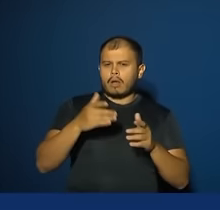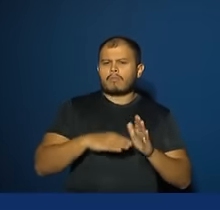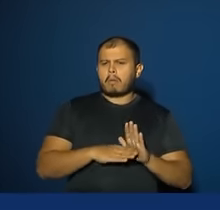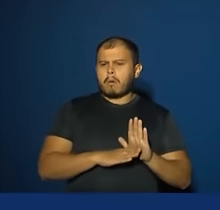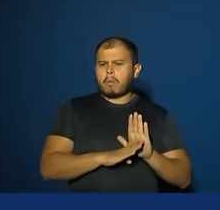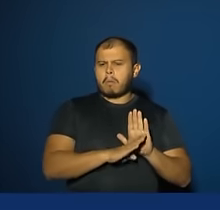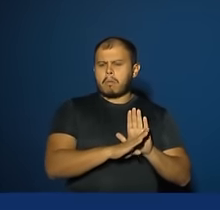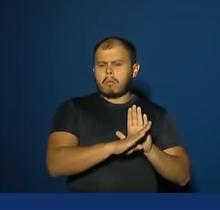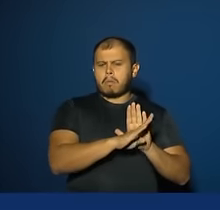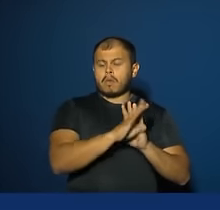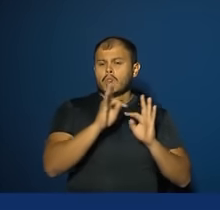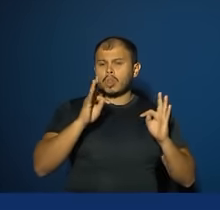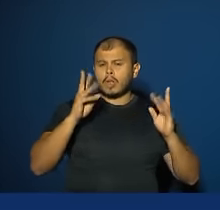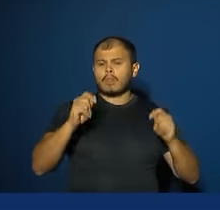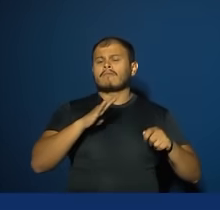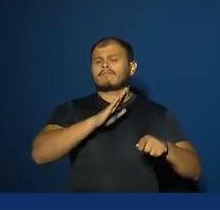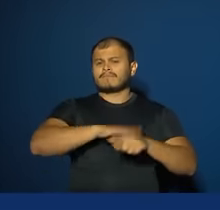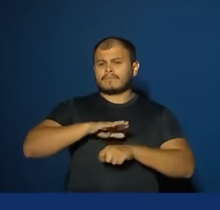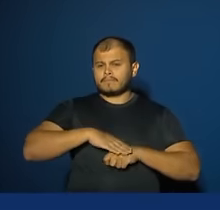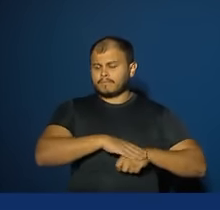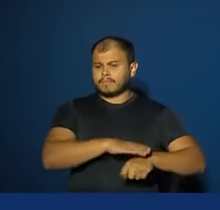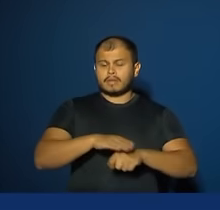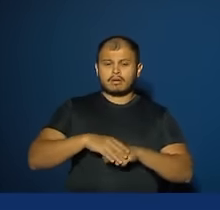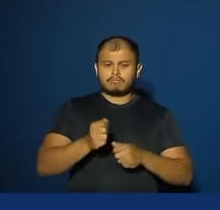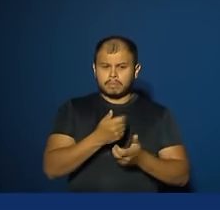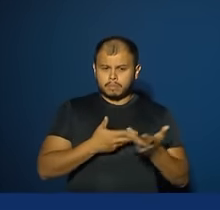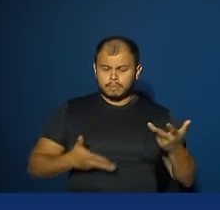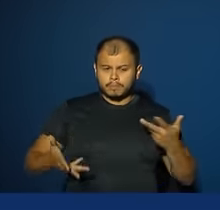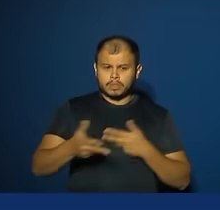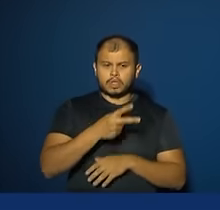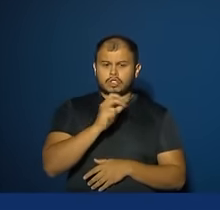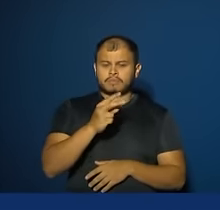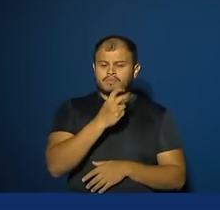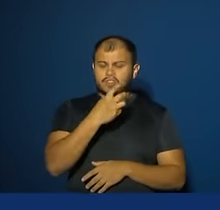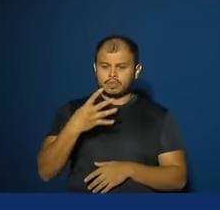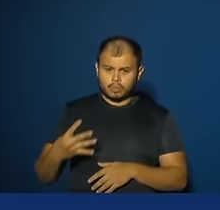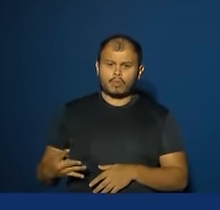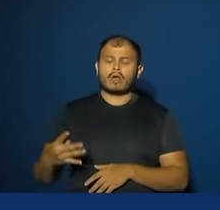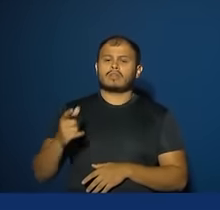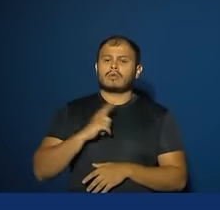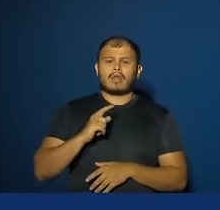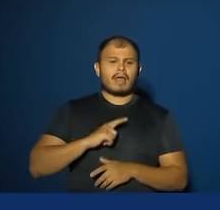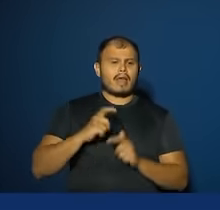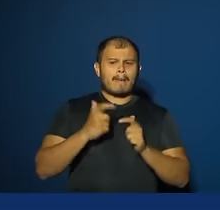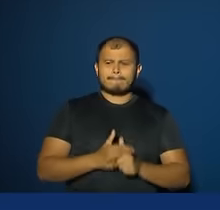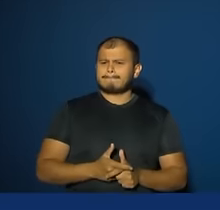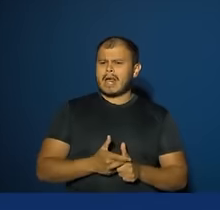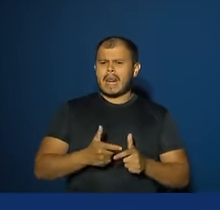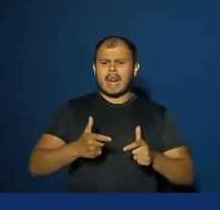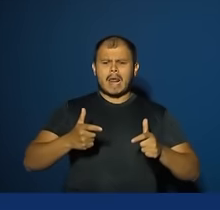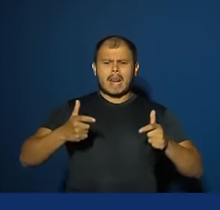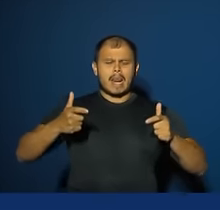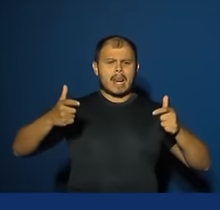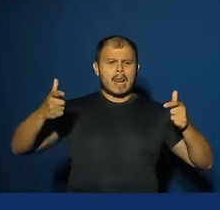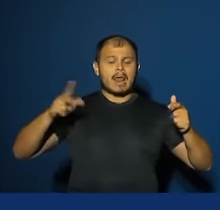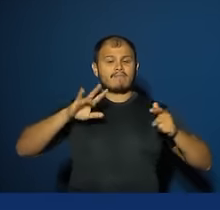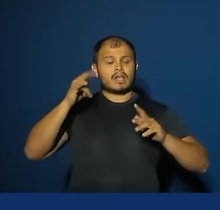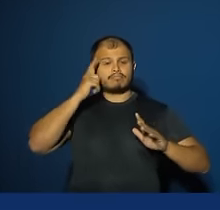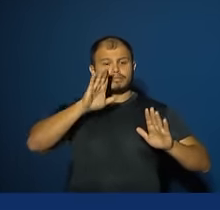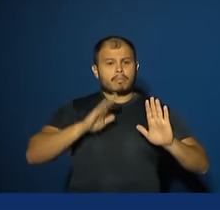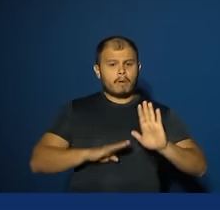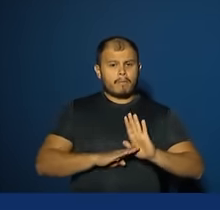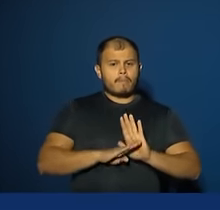todos fazendo um capex enorme para a tecnologia, o guidance dela para 2024 é expansão de margem operacional de